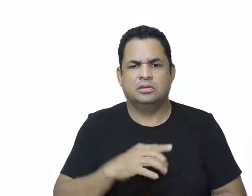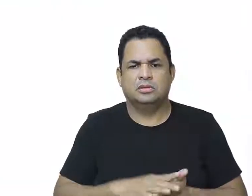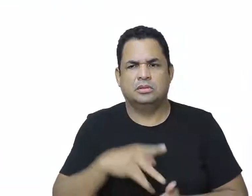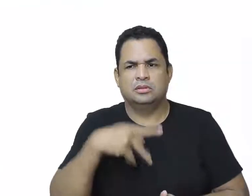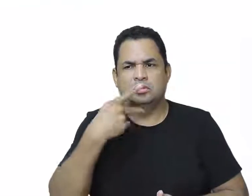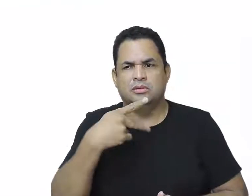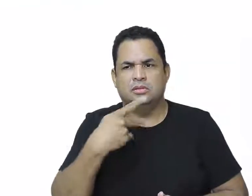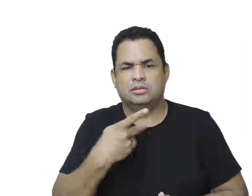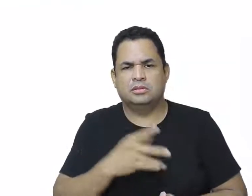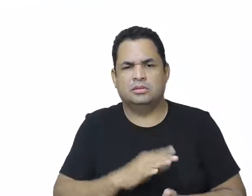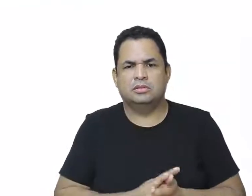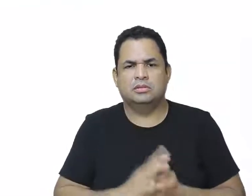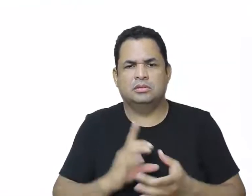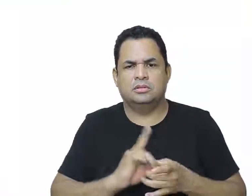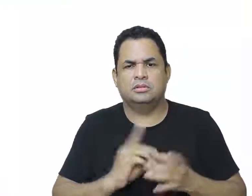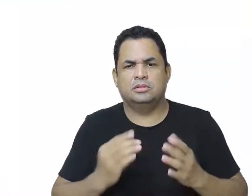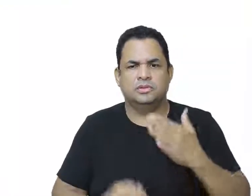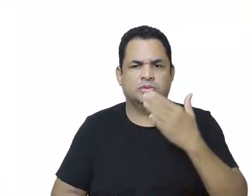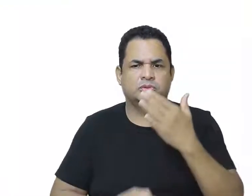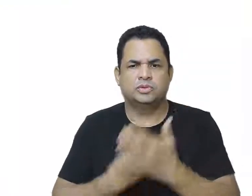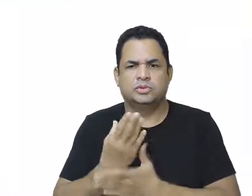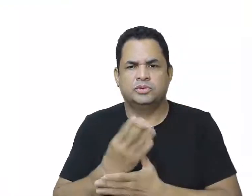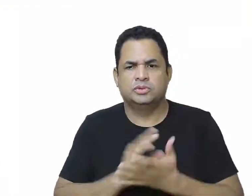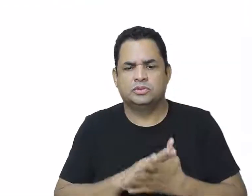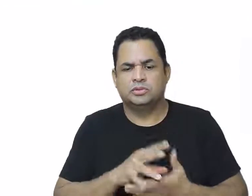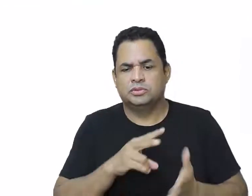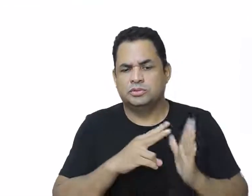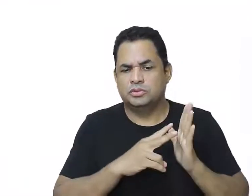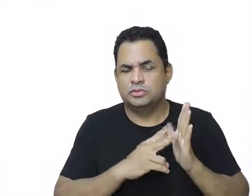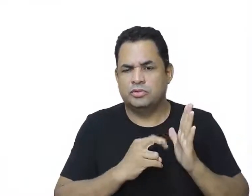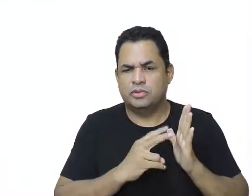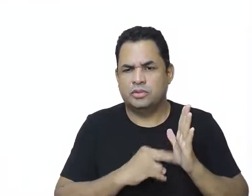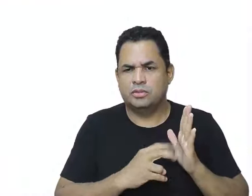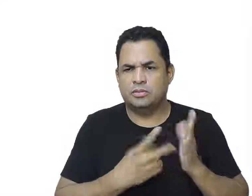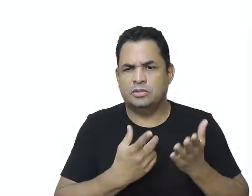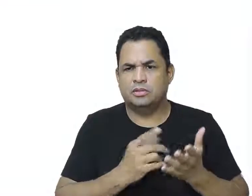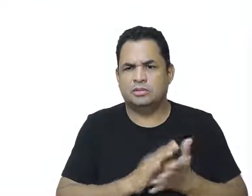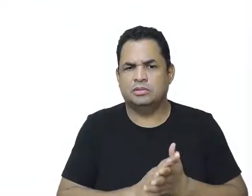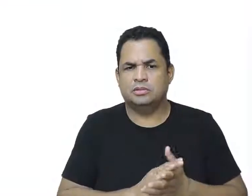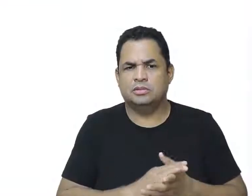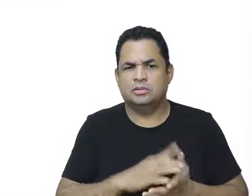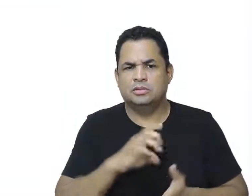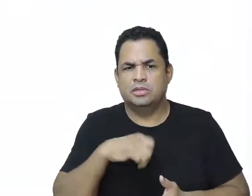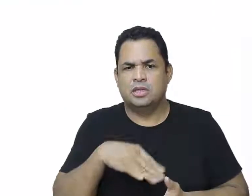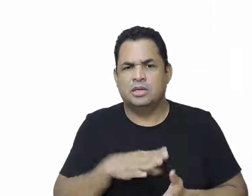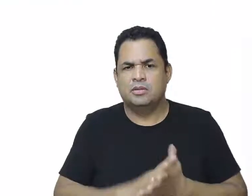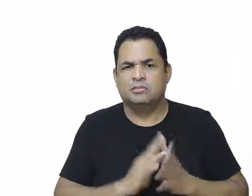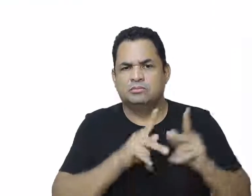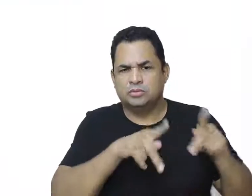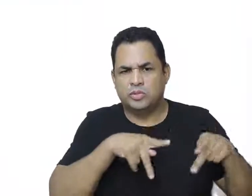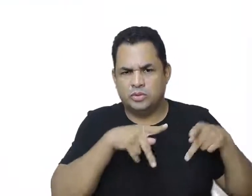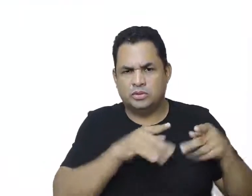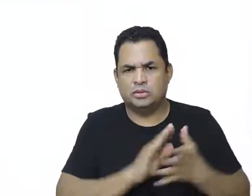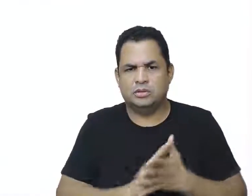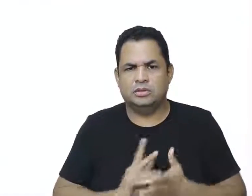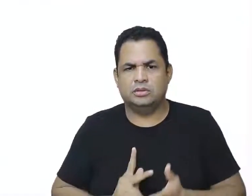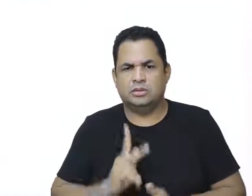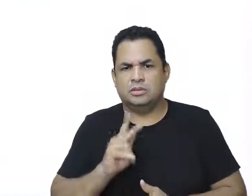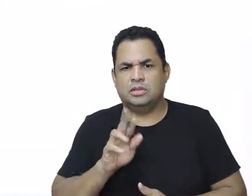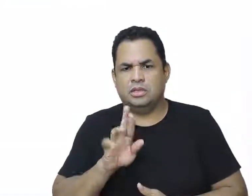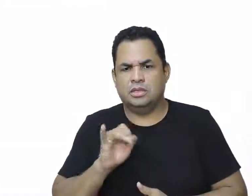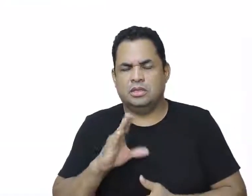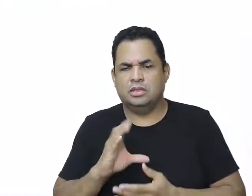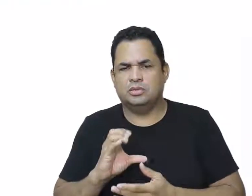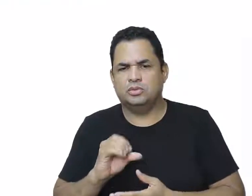que a democracia, ela deriva de dois vocábulos gregos, que é demos, que significa povo, kratos,